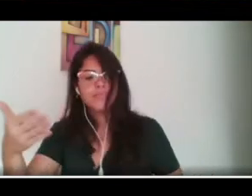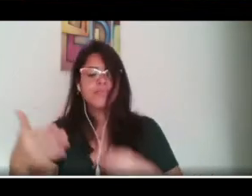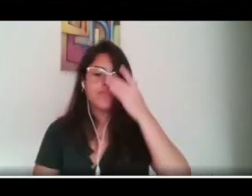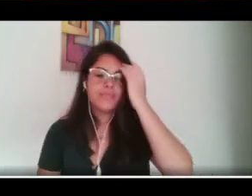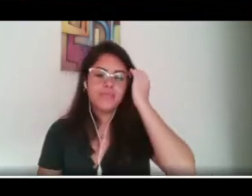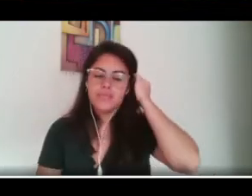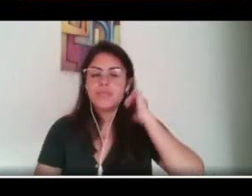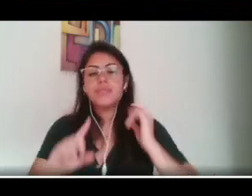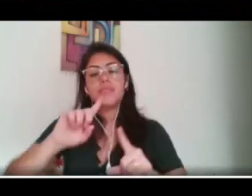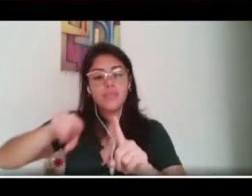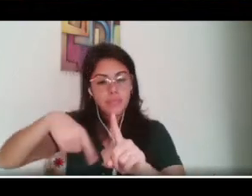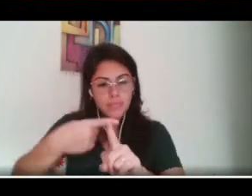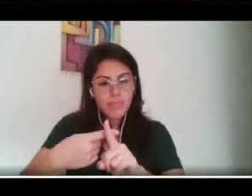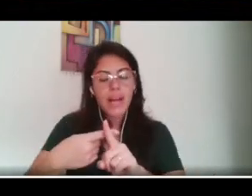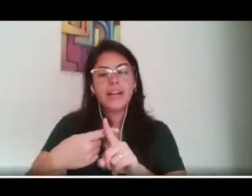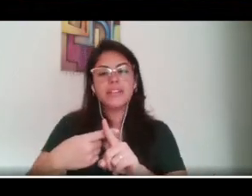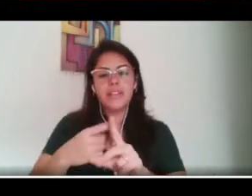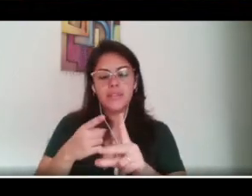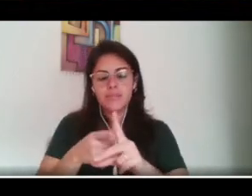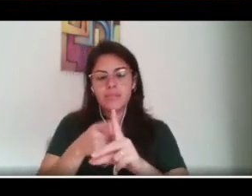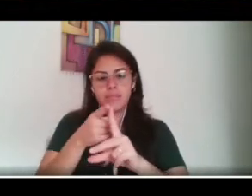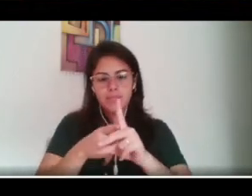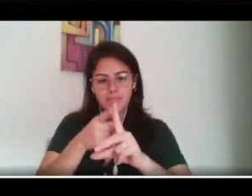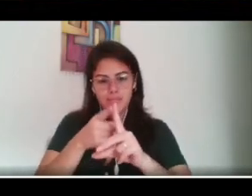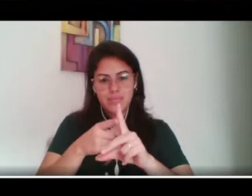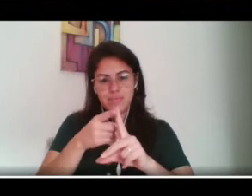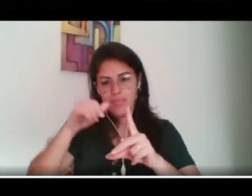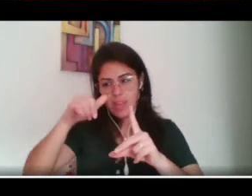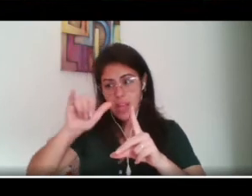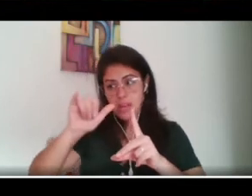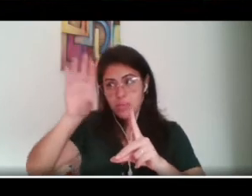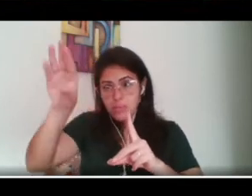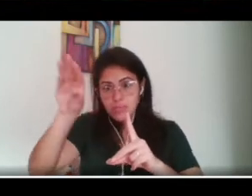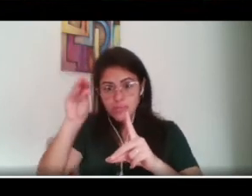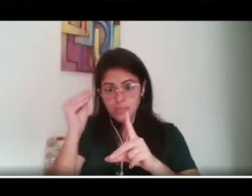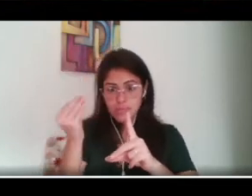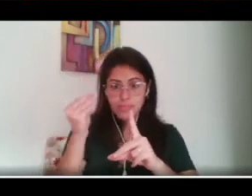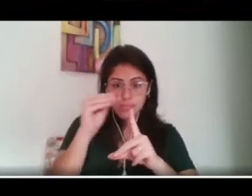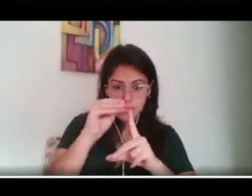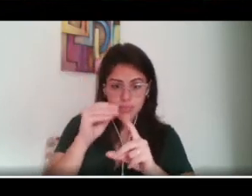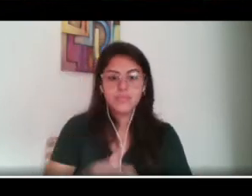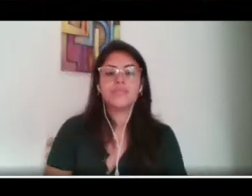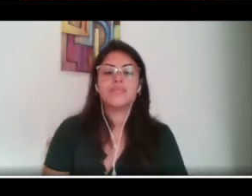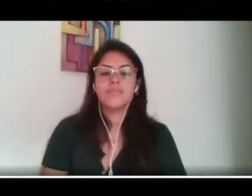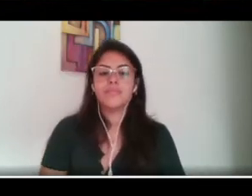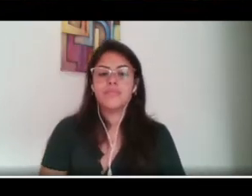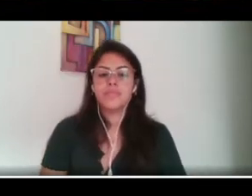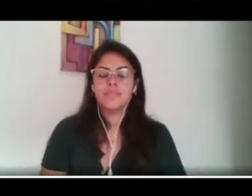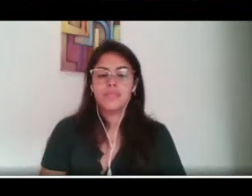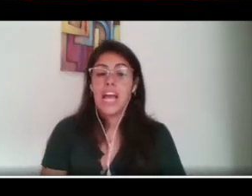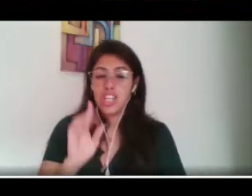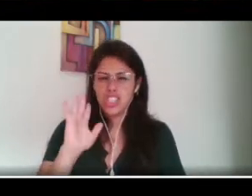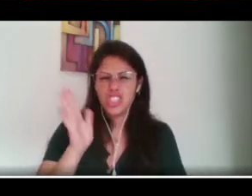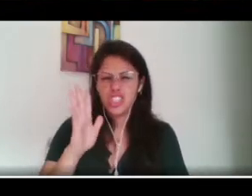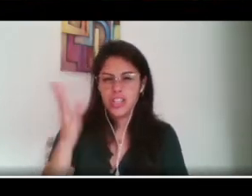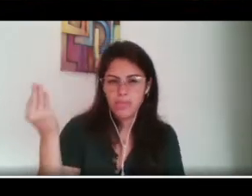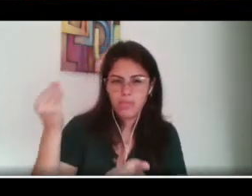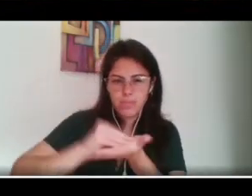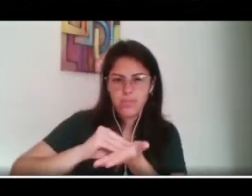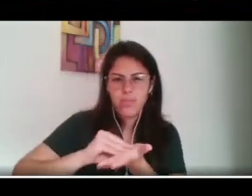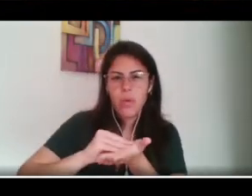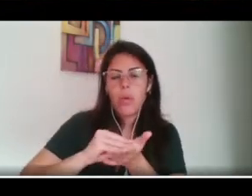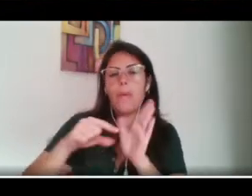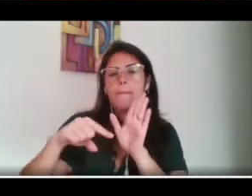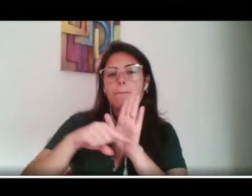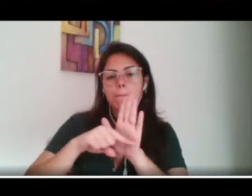um y0 mais um v0yt, menos, aqui eu já vou botar a gravidade, né, gt2 sobre